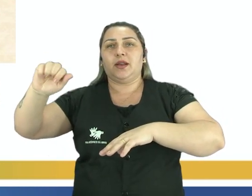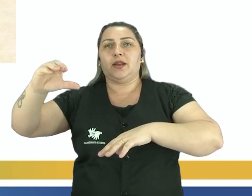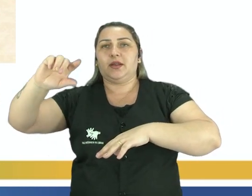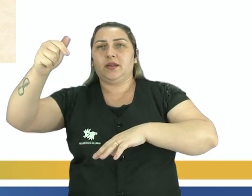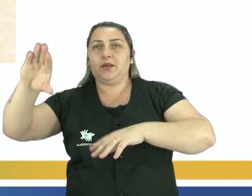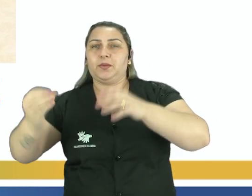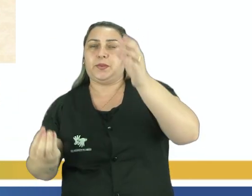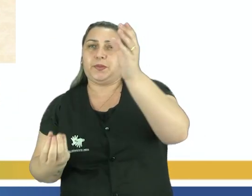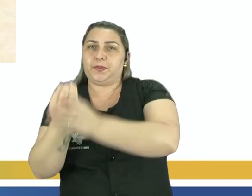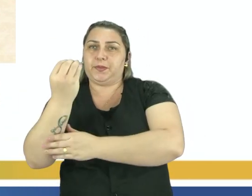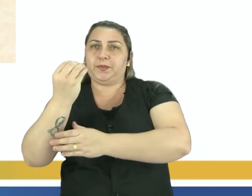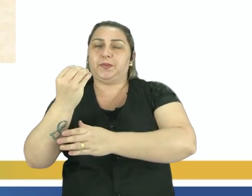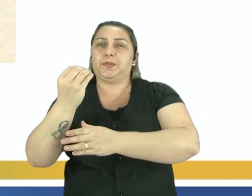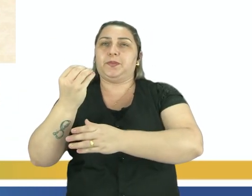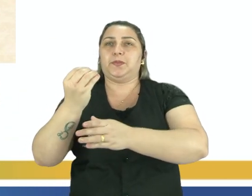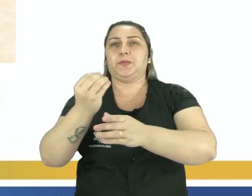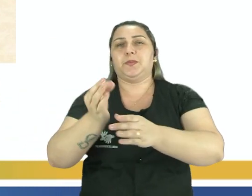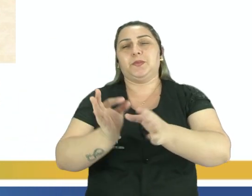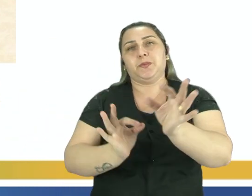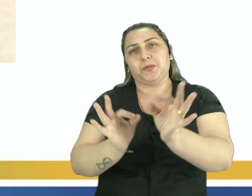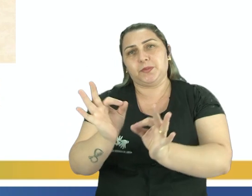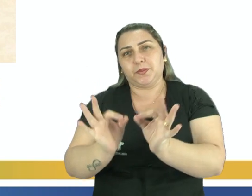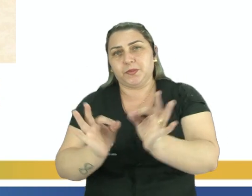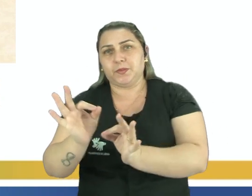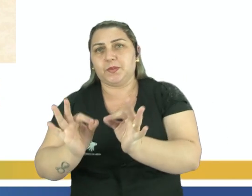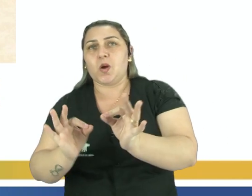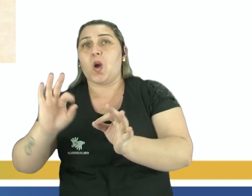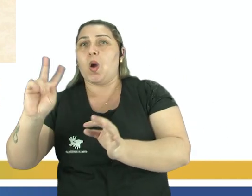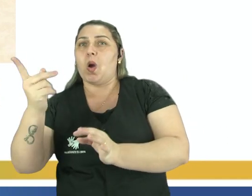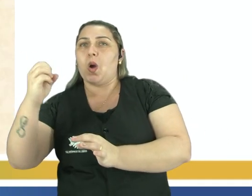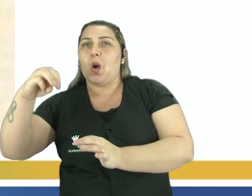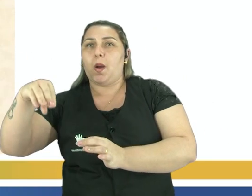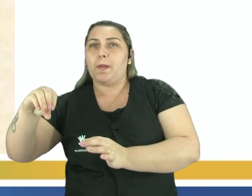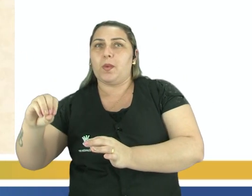dos hominídeos que conduziu ao homem atual, que é o Homo sapiens, né?